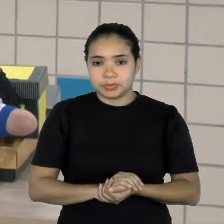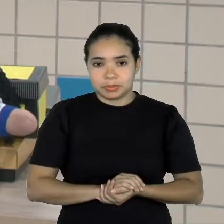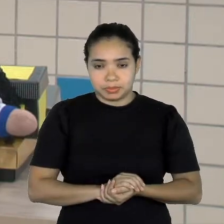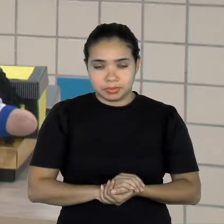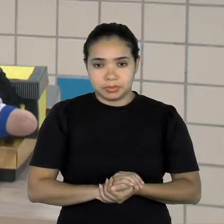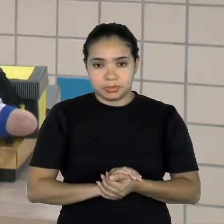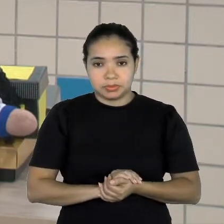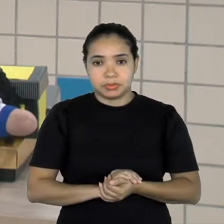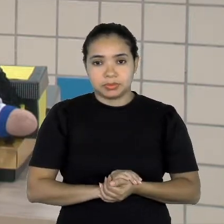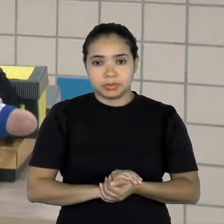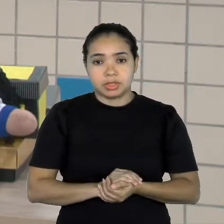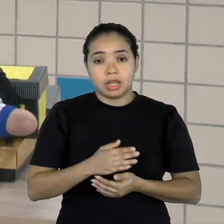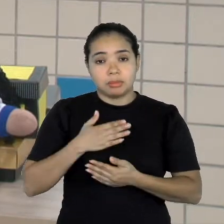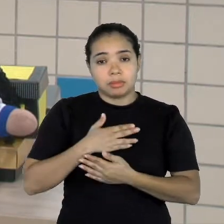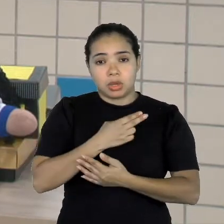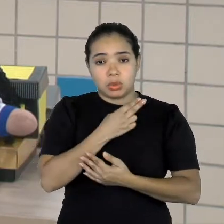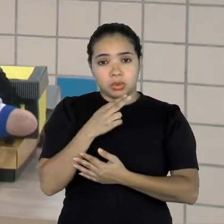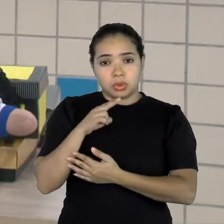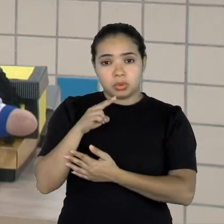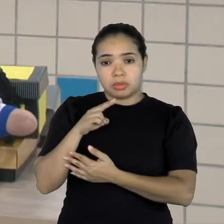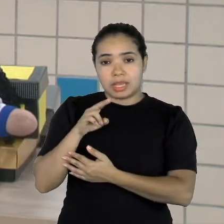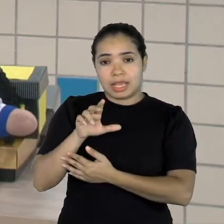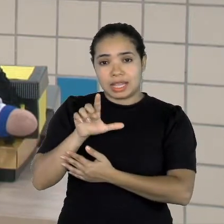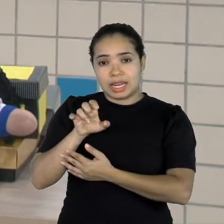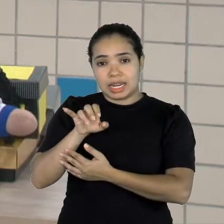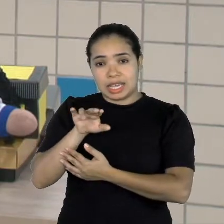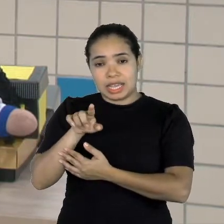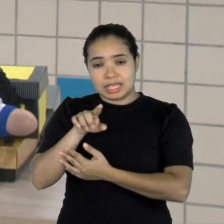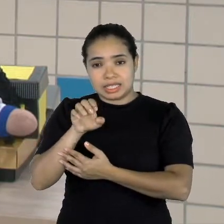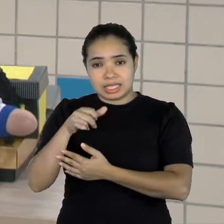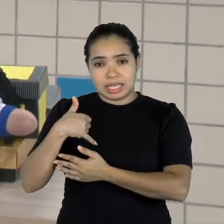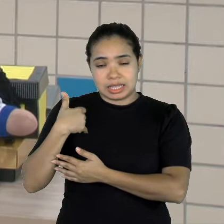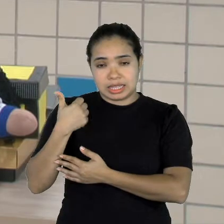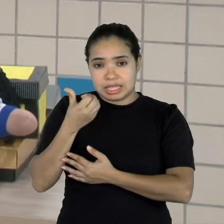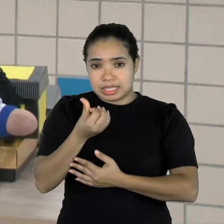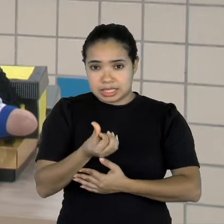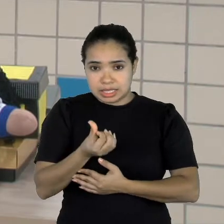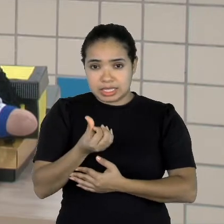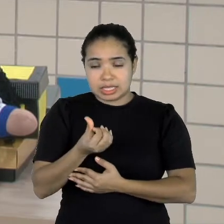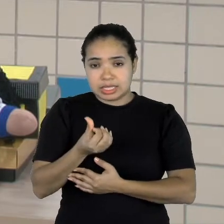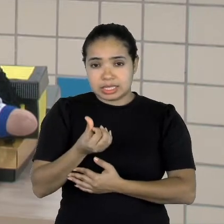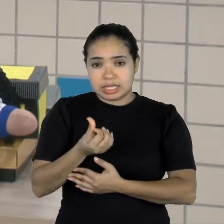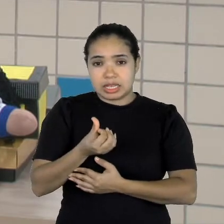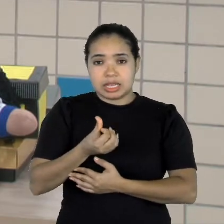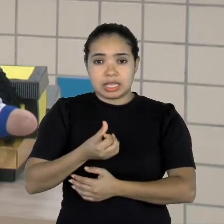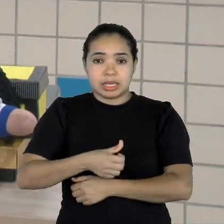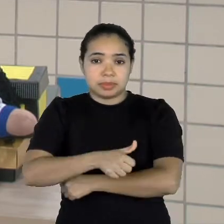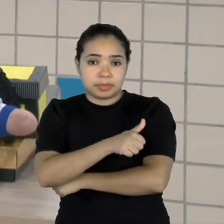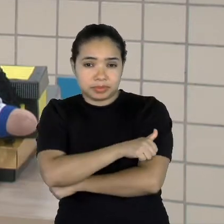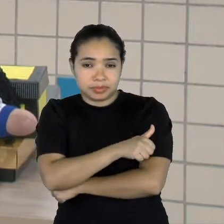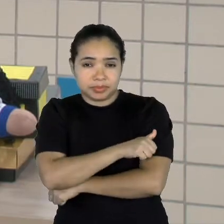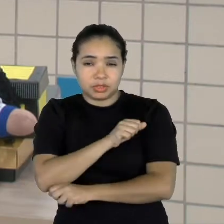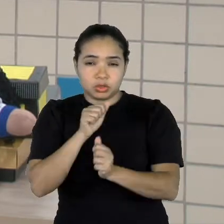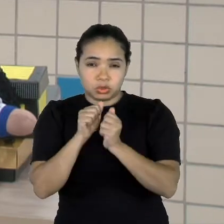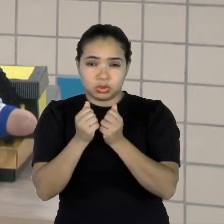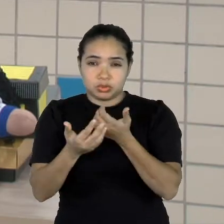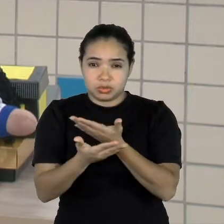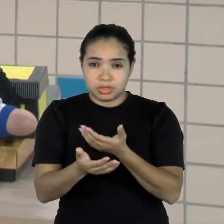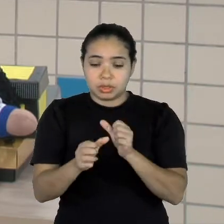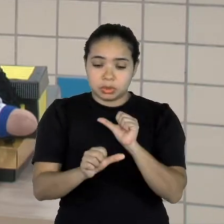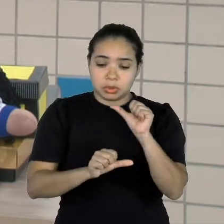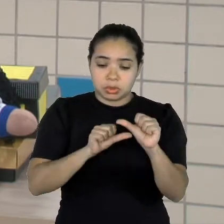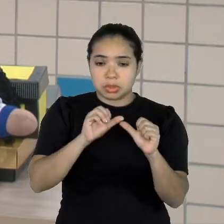preparados? Meu nome é Eliezer, tenho 6 anos e estou no 1º ano, como vocês. Troquei